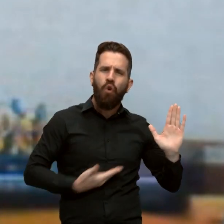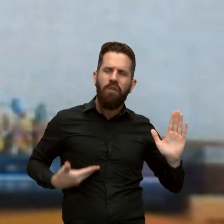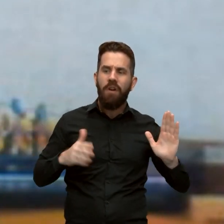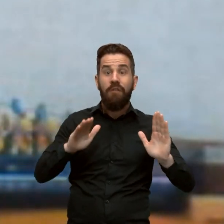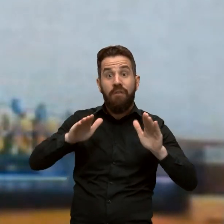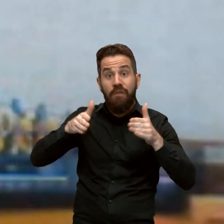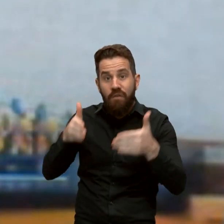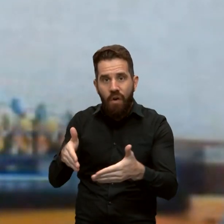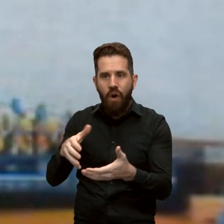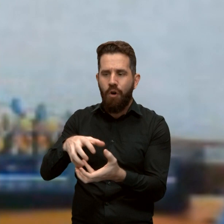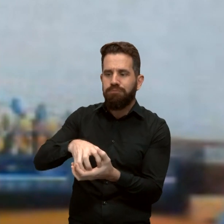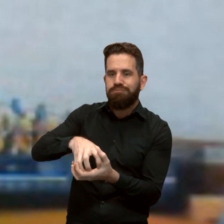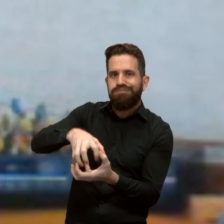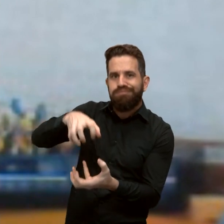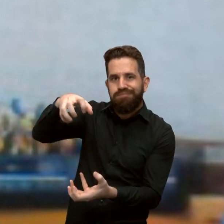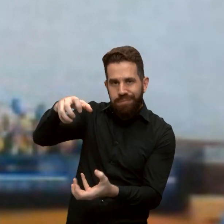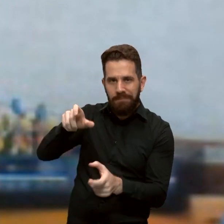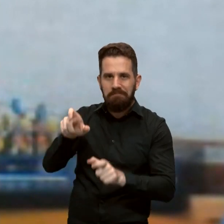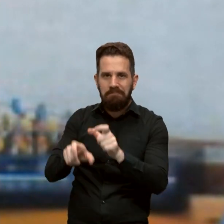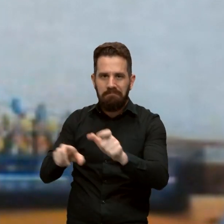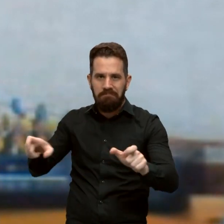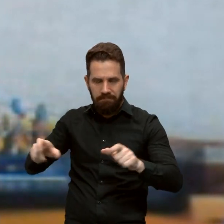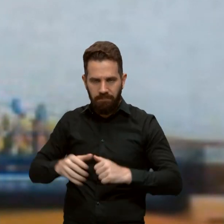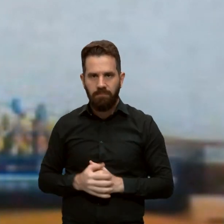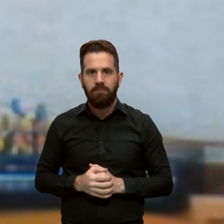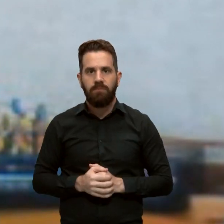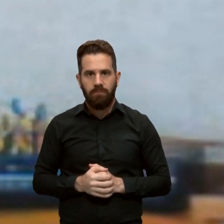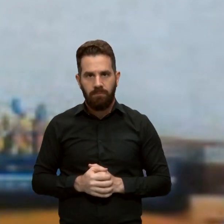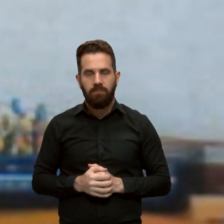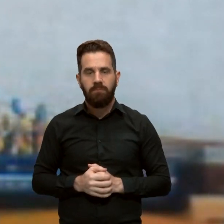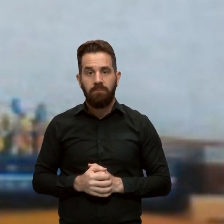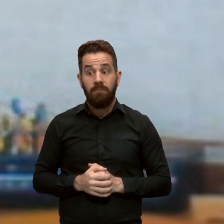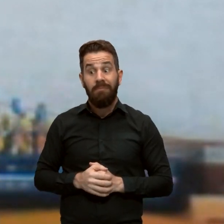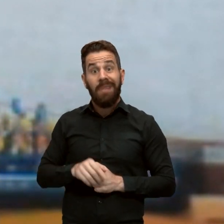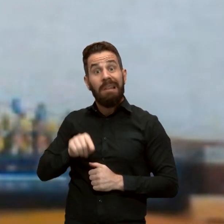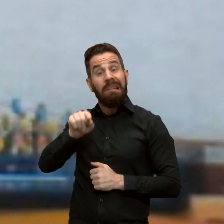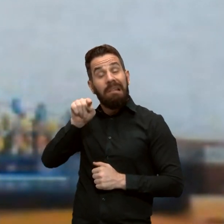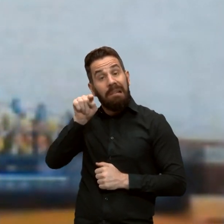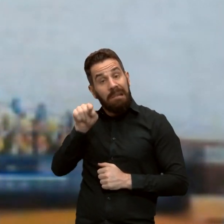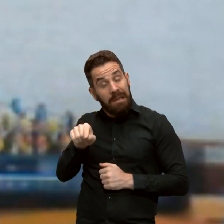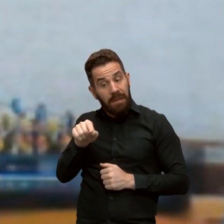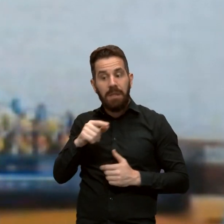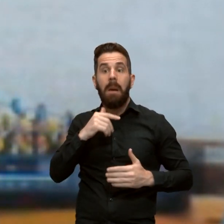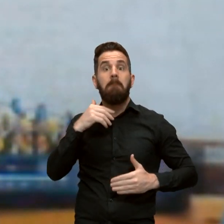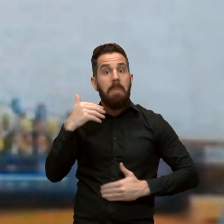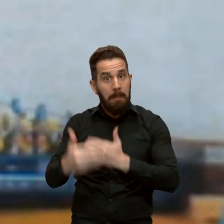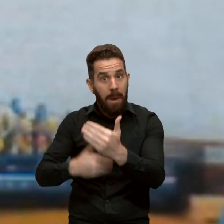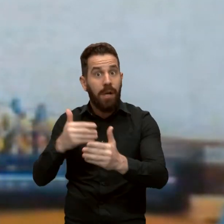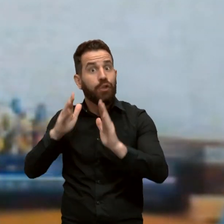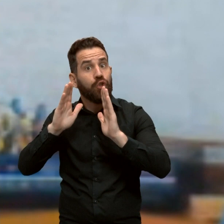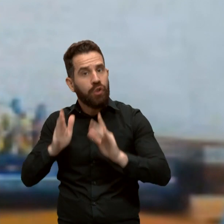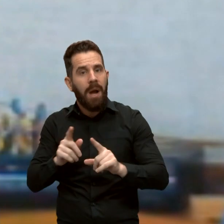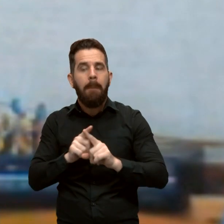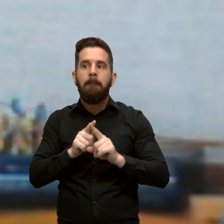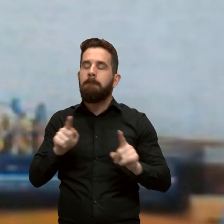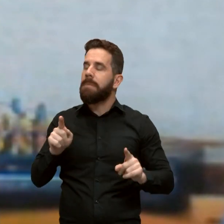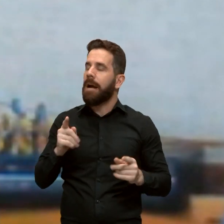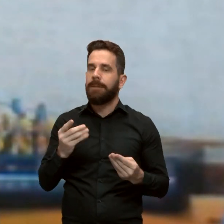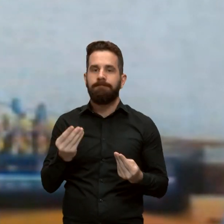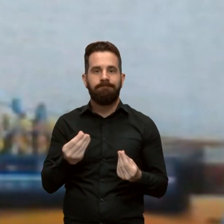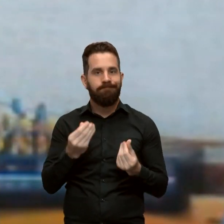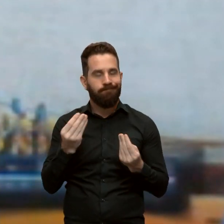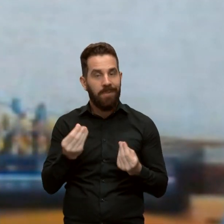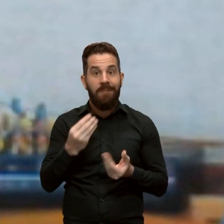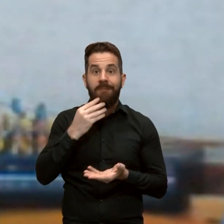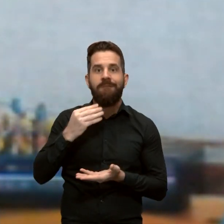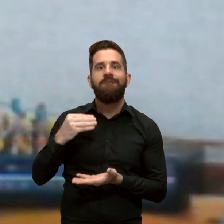Mas esses avanços que ocorreram e estão ocorrendo, eles não dão conta, né, de suprir